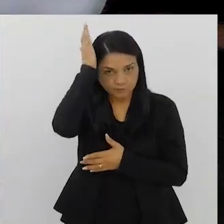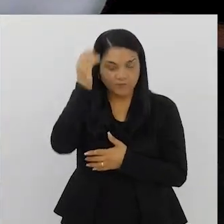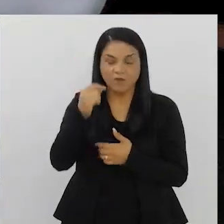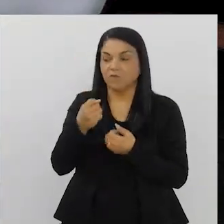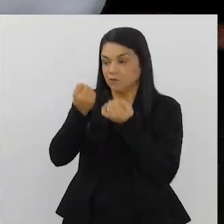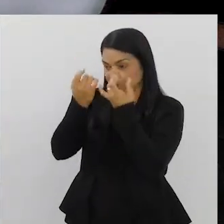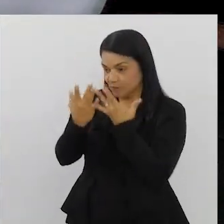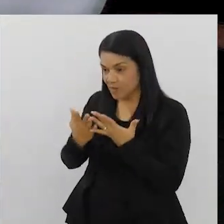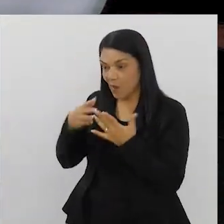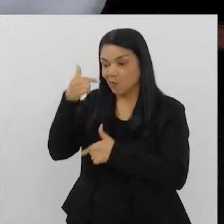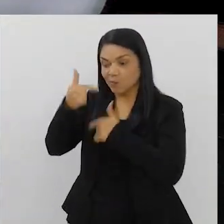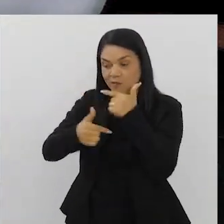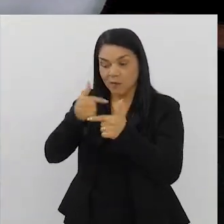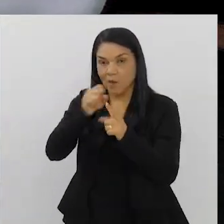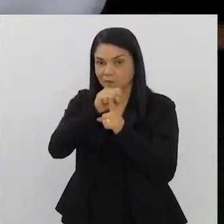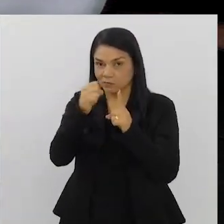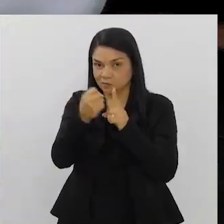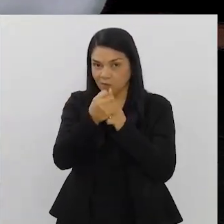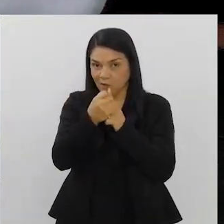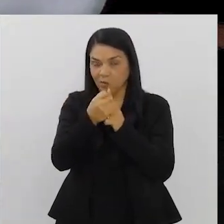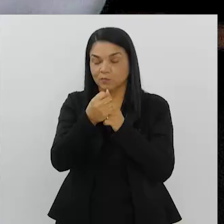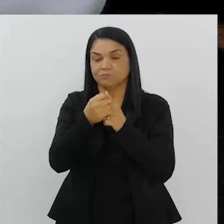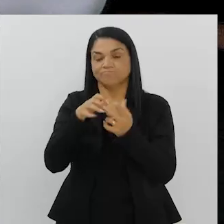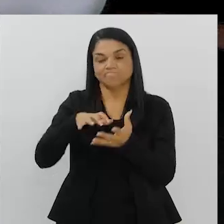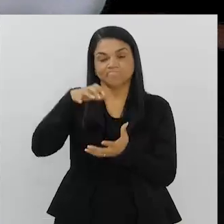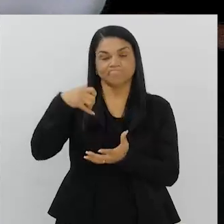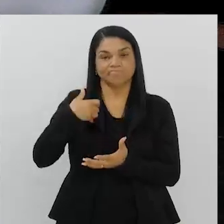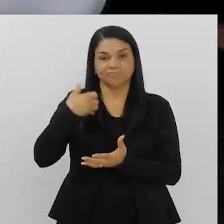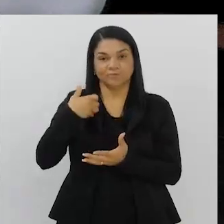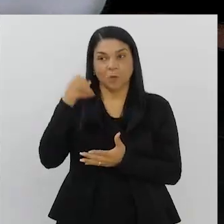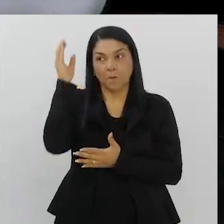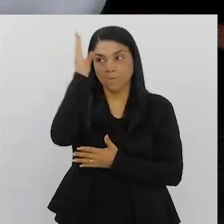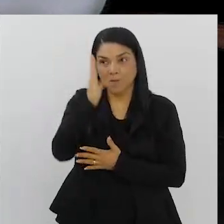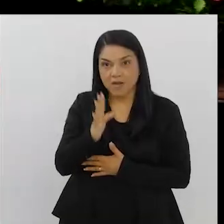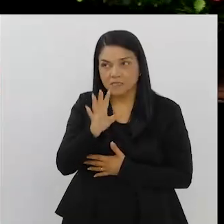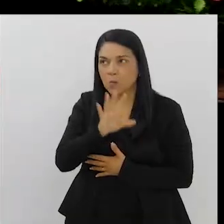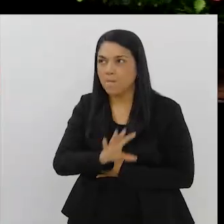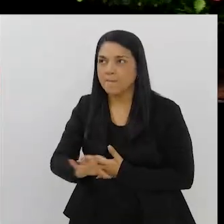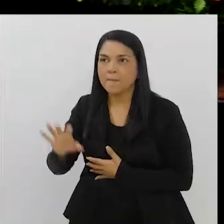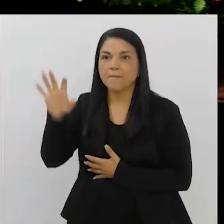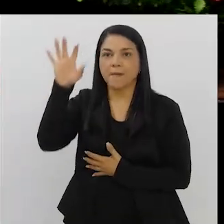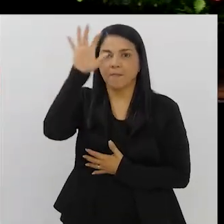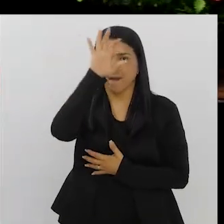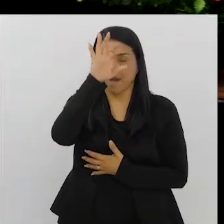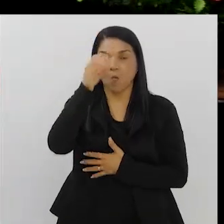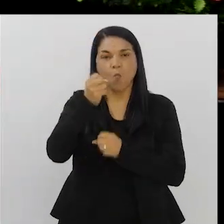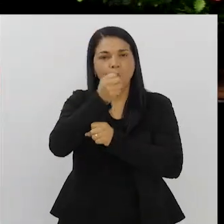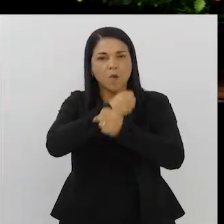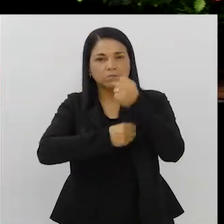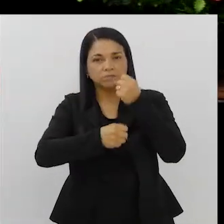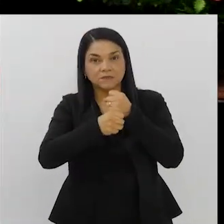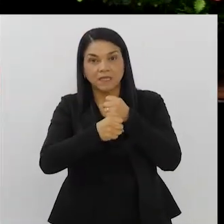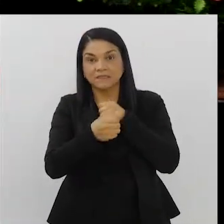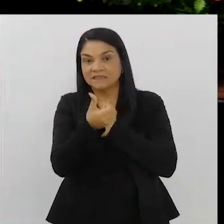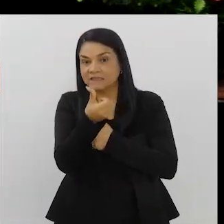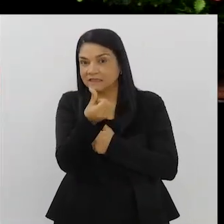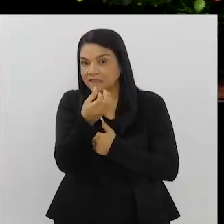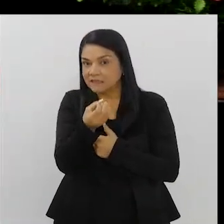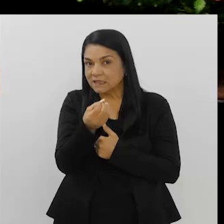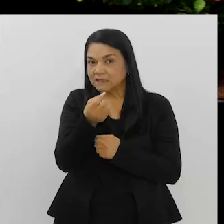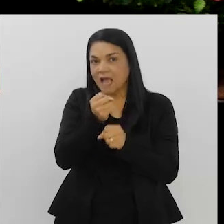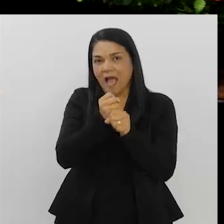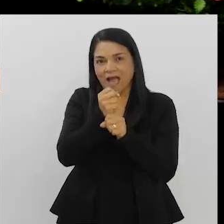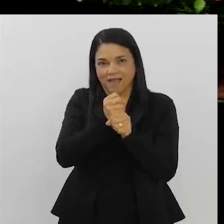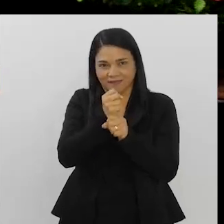trabalho social com pessoas idosas no Brasil, porque esse é um trabalho a nível nacional. Né? Ano passado a gente completou 60